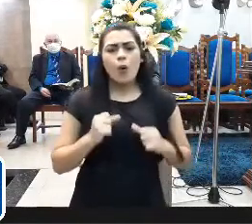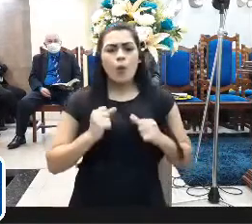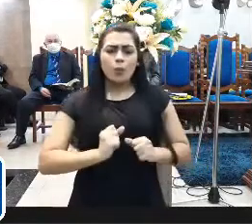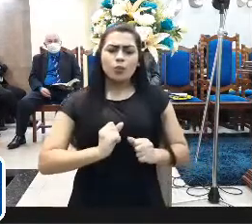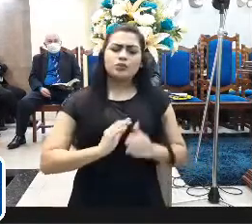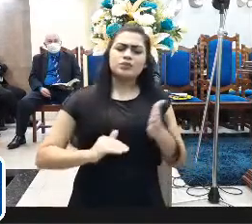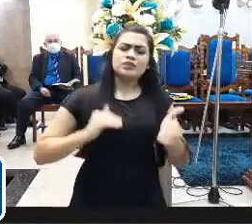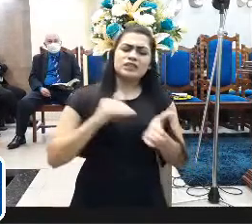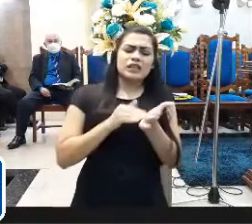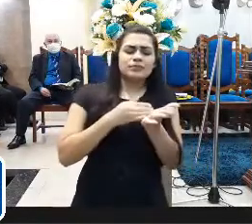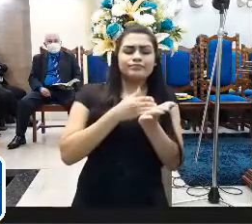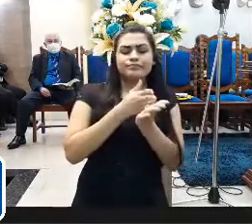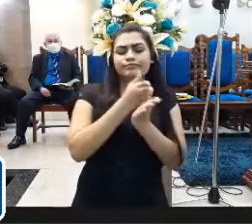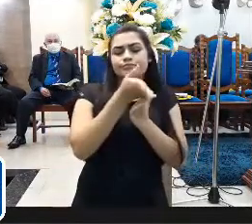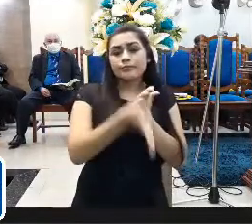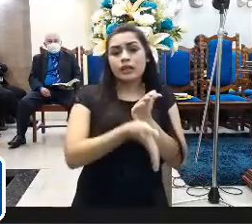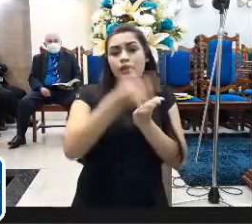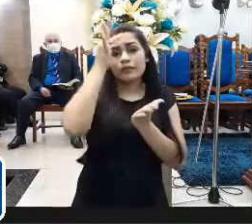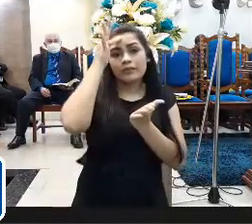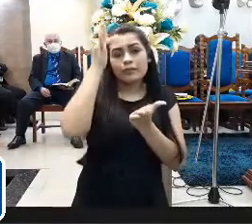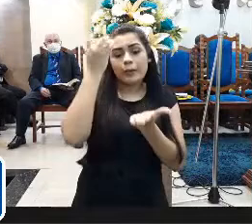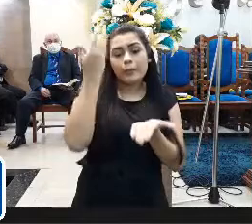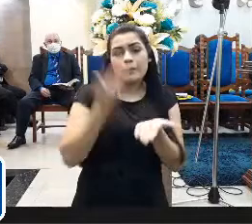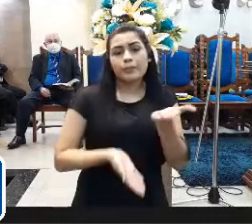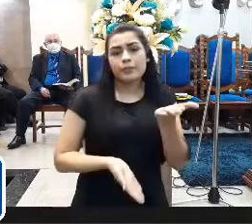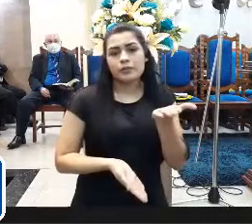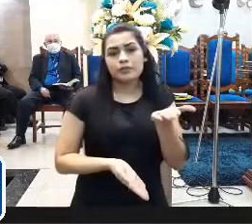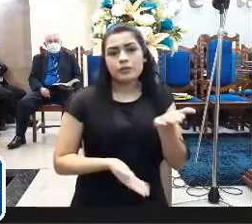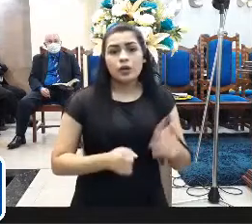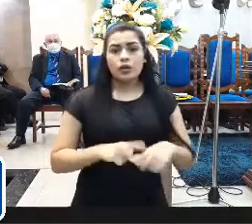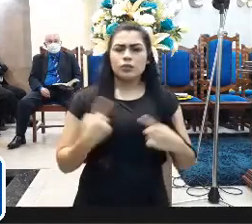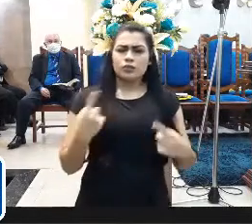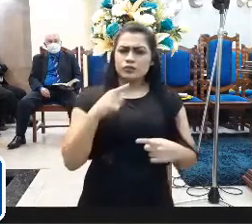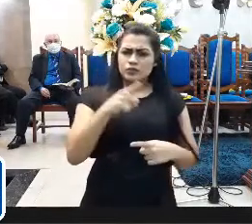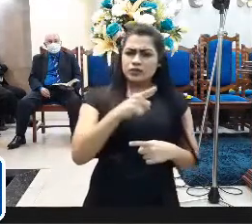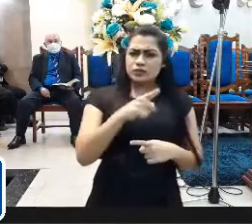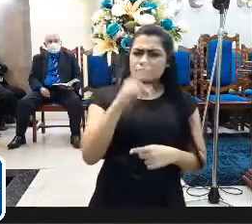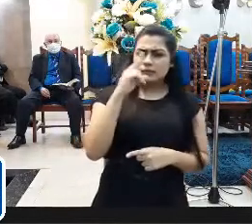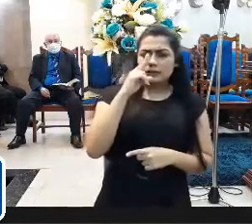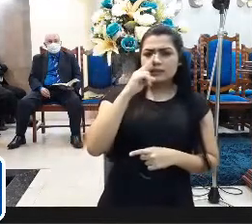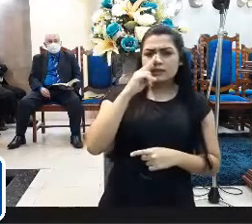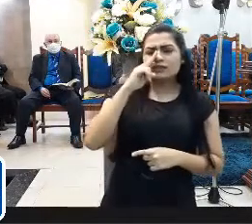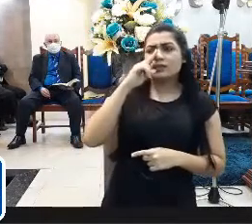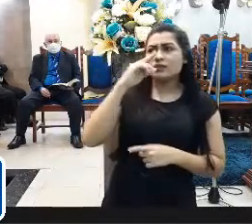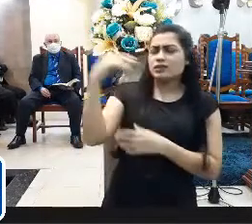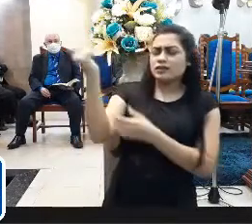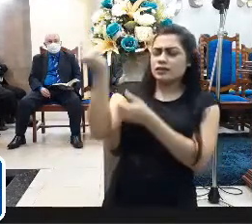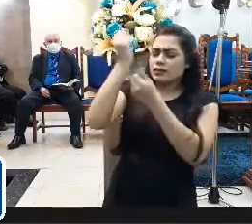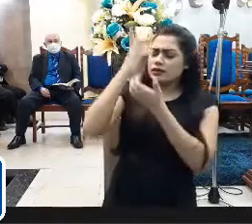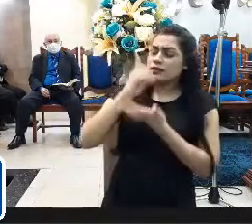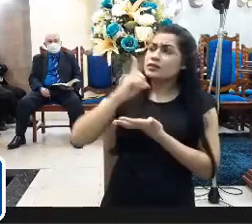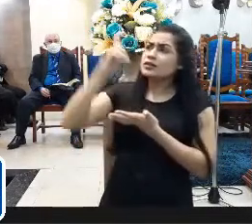fé. Aleluia. Mas se você for um crente que depende da graça de Deus.